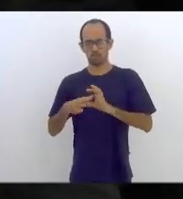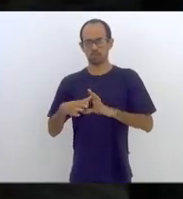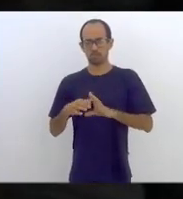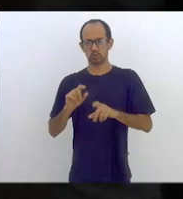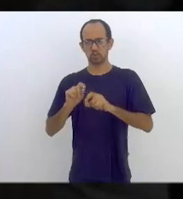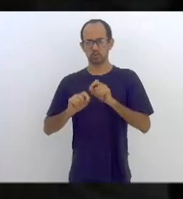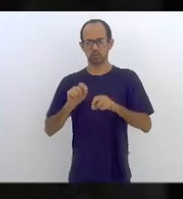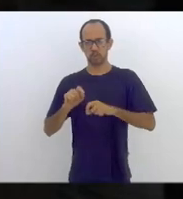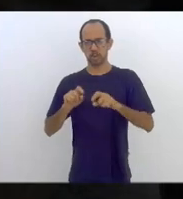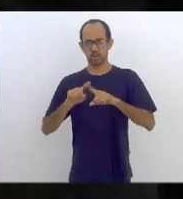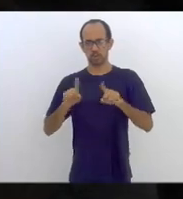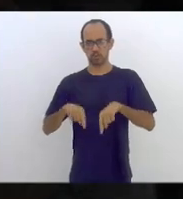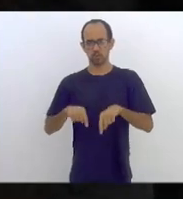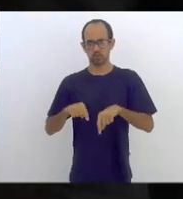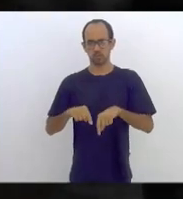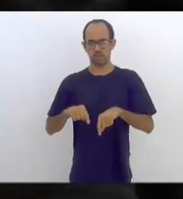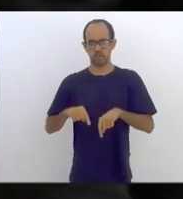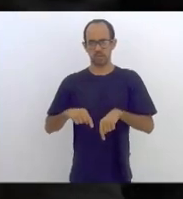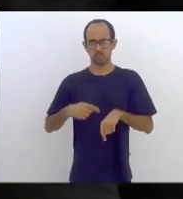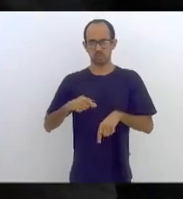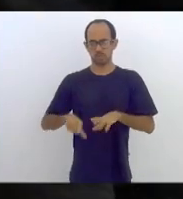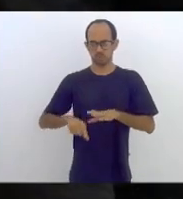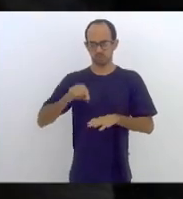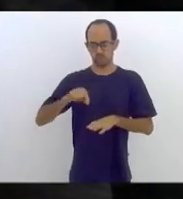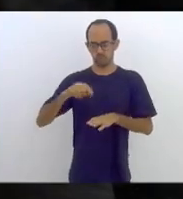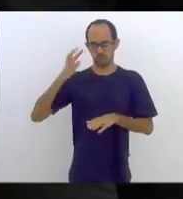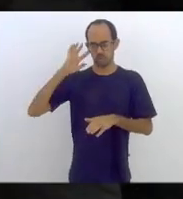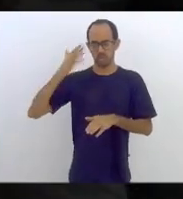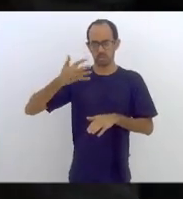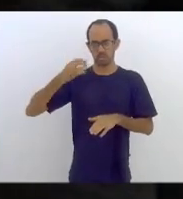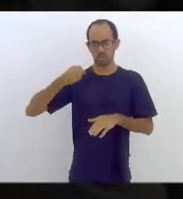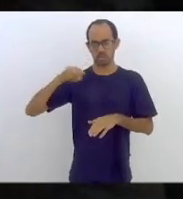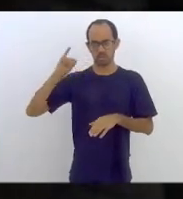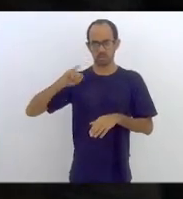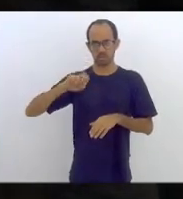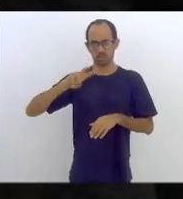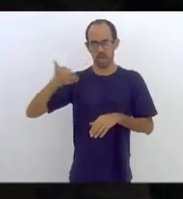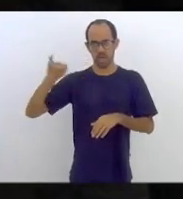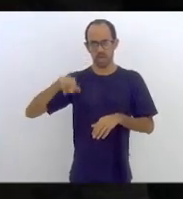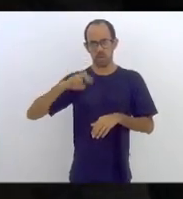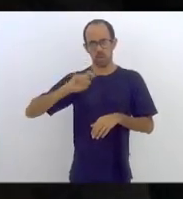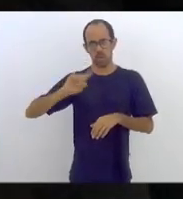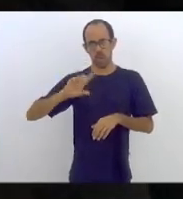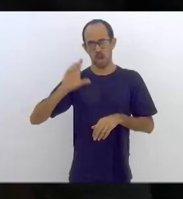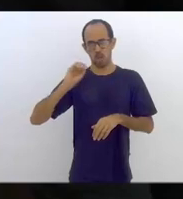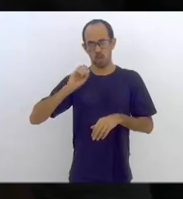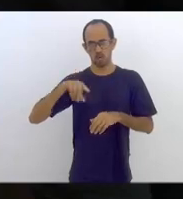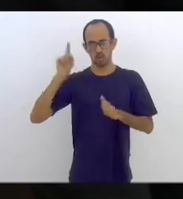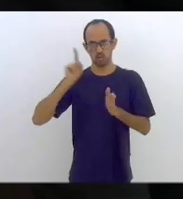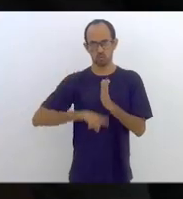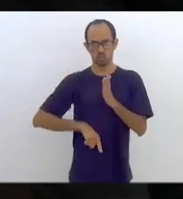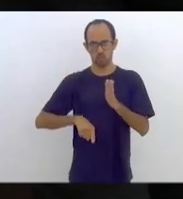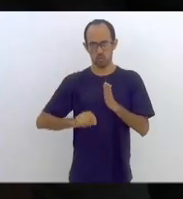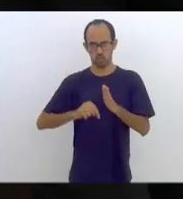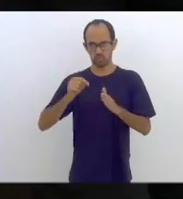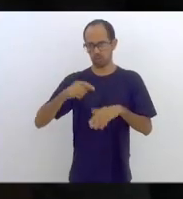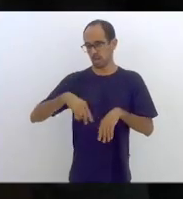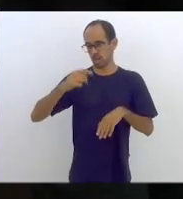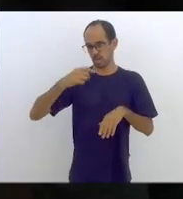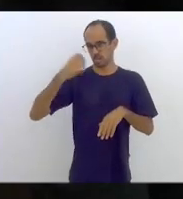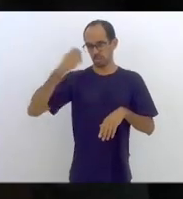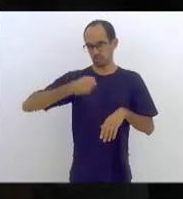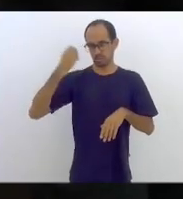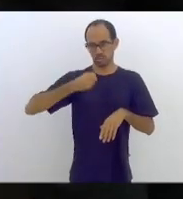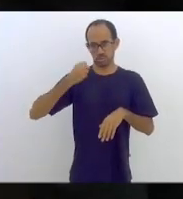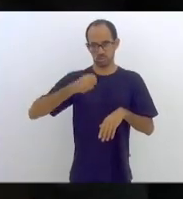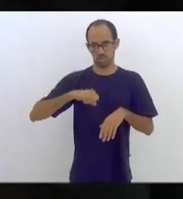ativa o inativo escolha Decida se vai ou não vai fazer pelo desconto para Pensão Alimentícia